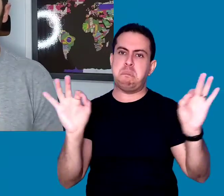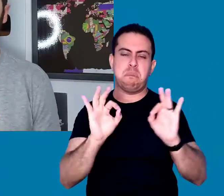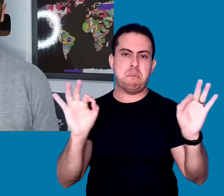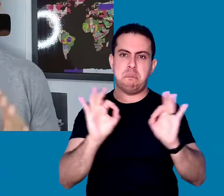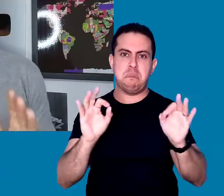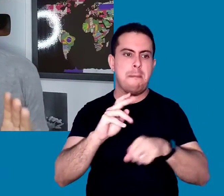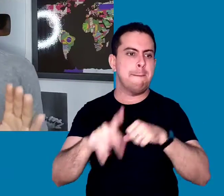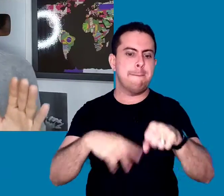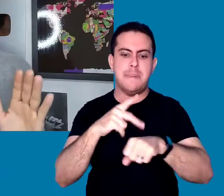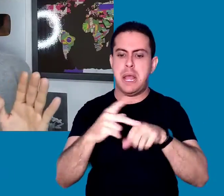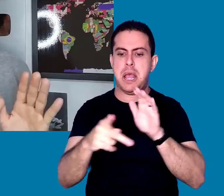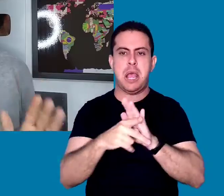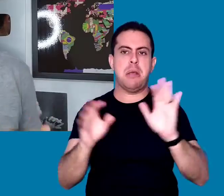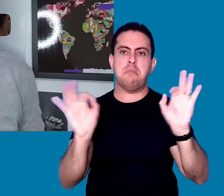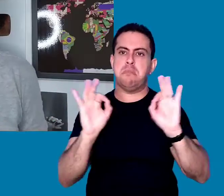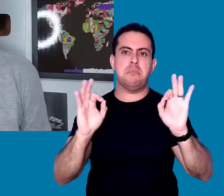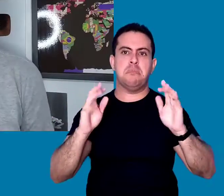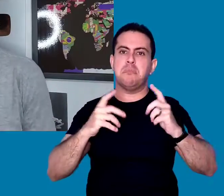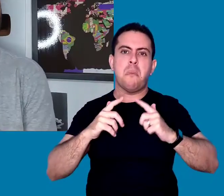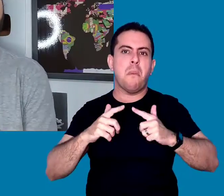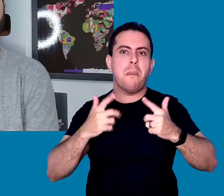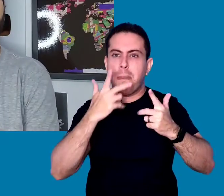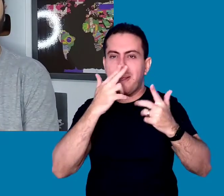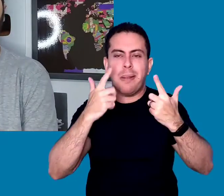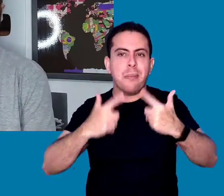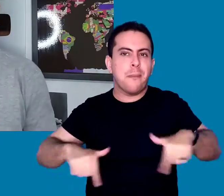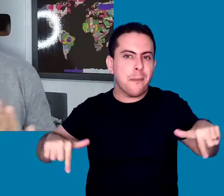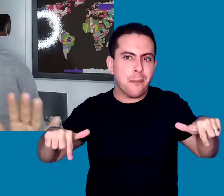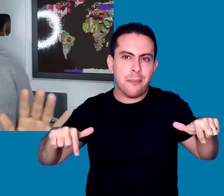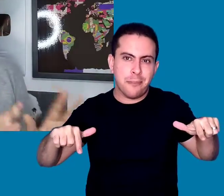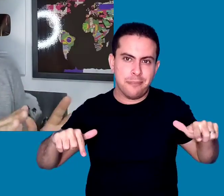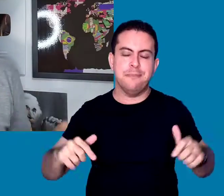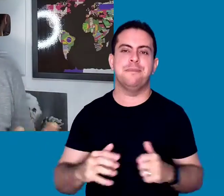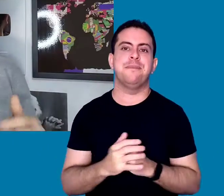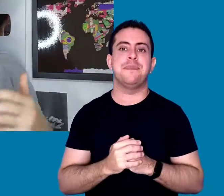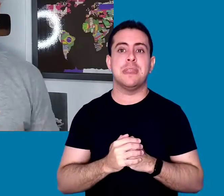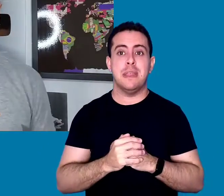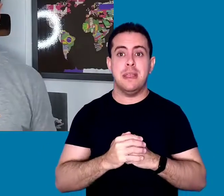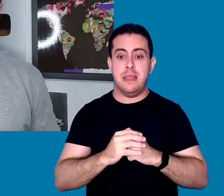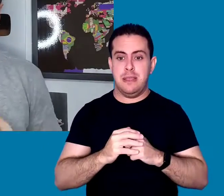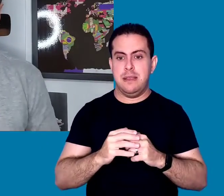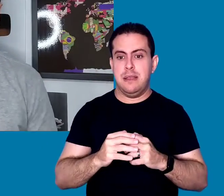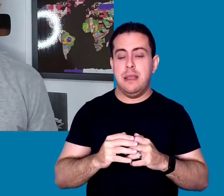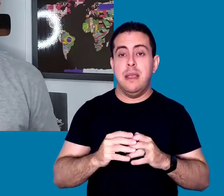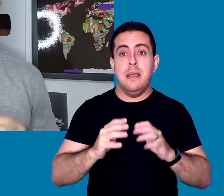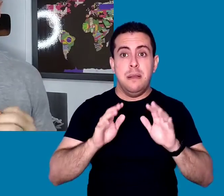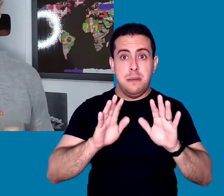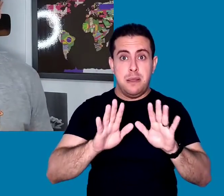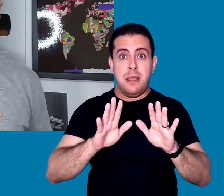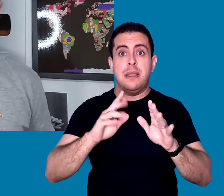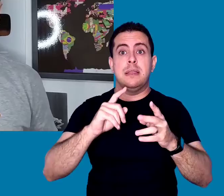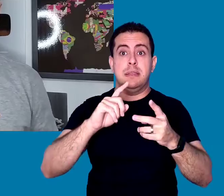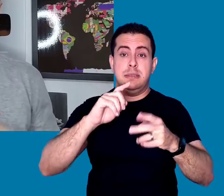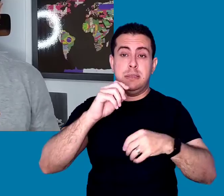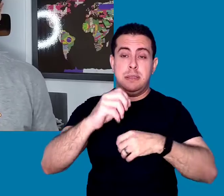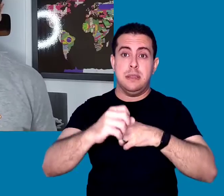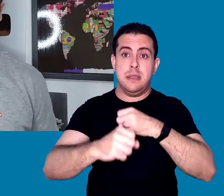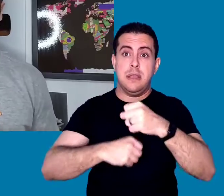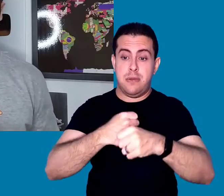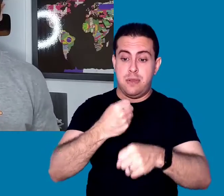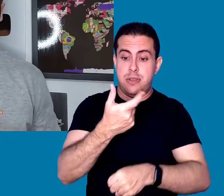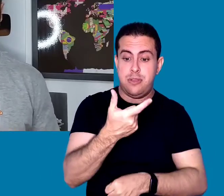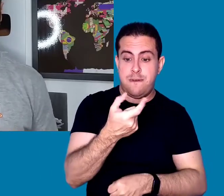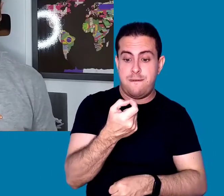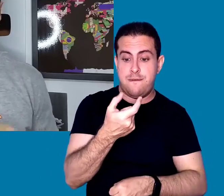país específico, era algo um tanto parecido como o time de refugiados, só que diferente. Bom, em 2000 ele repetiu o mesmo